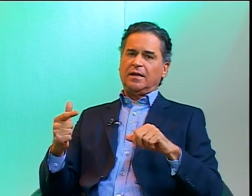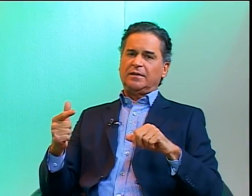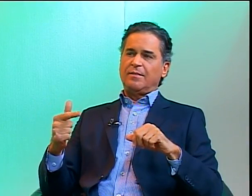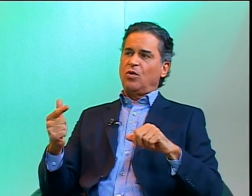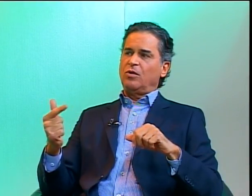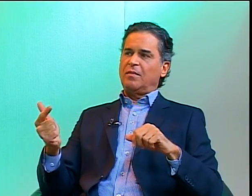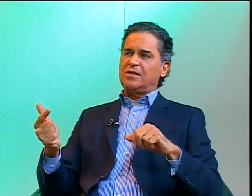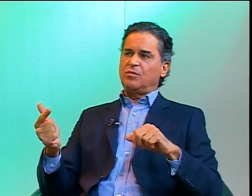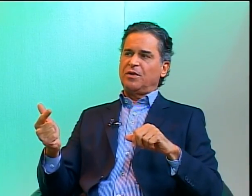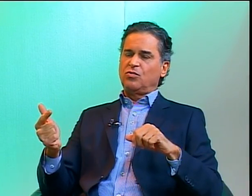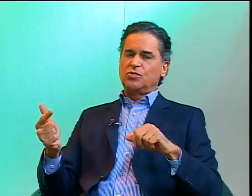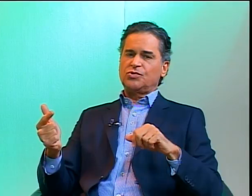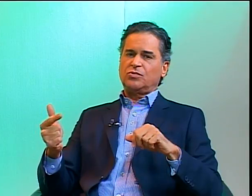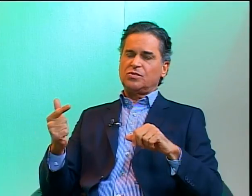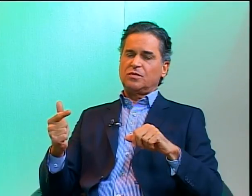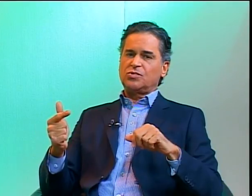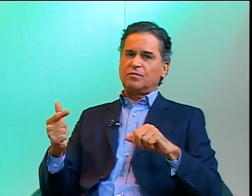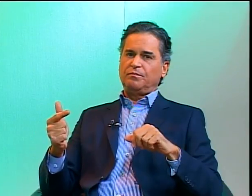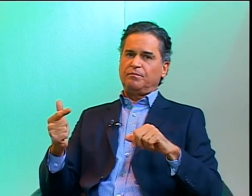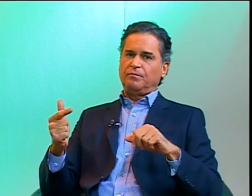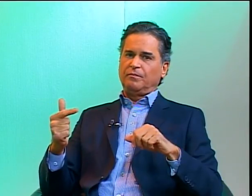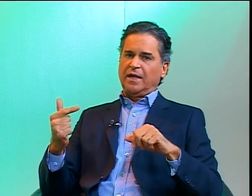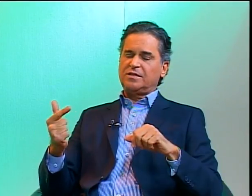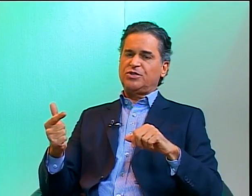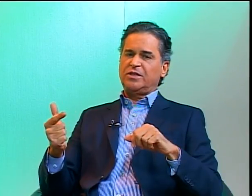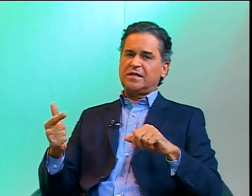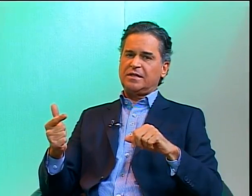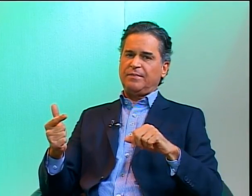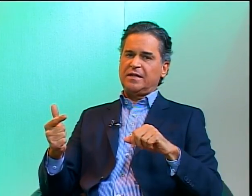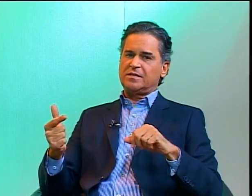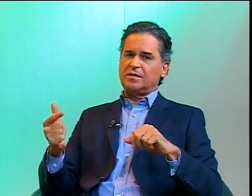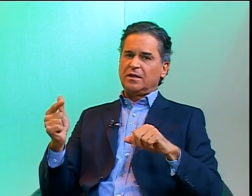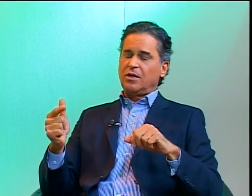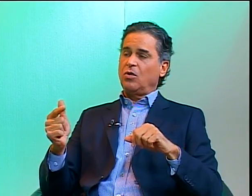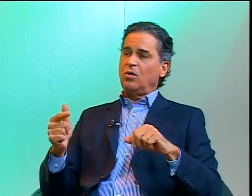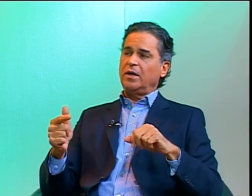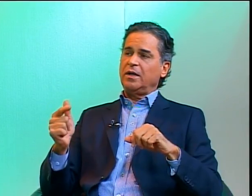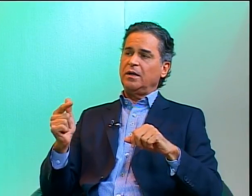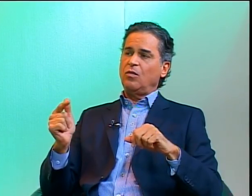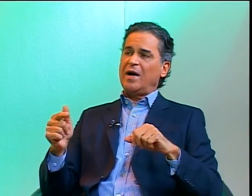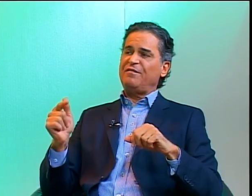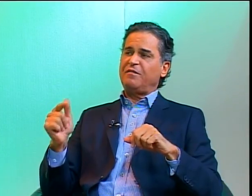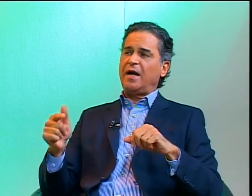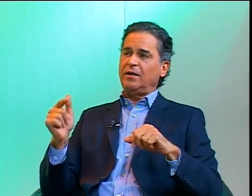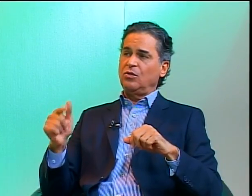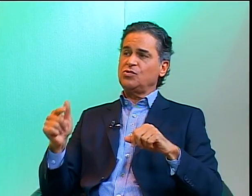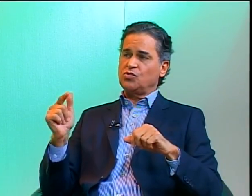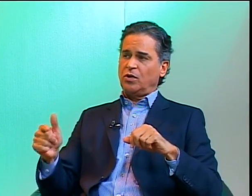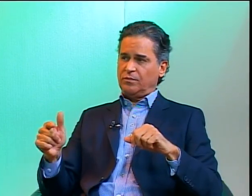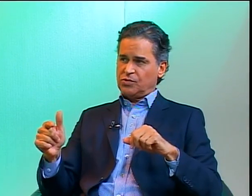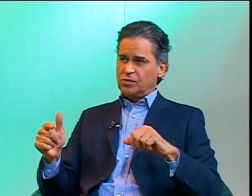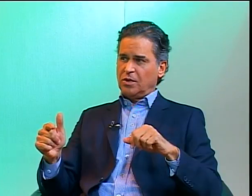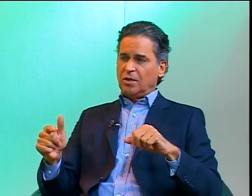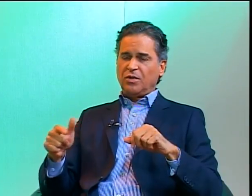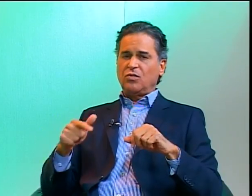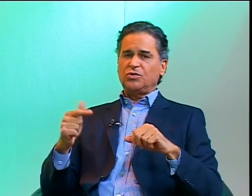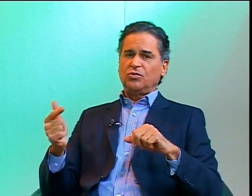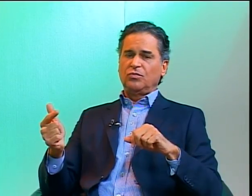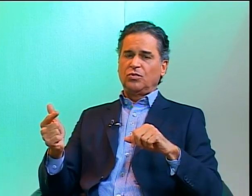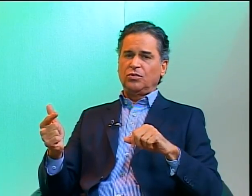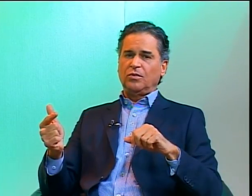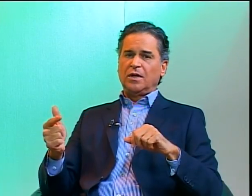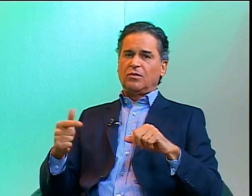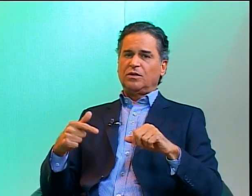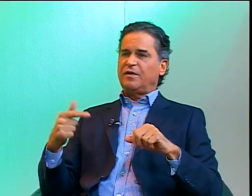que demoram mais o percurso, nós vamos exigir das empresas que coloquem Wi-Fi nos ônibus. Porque hoje